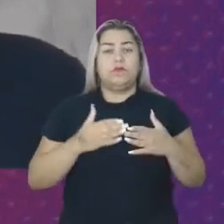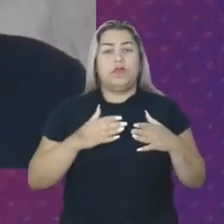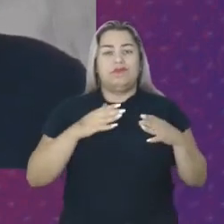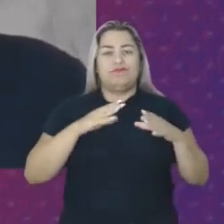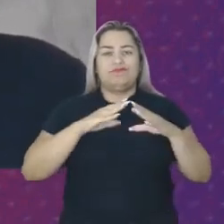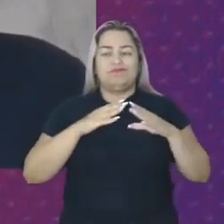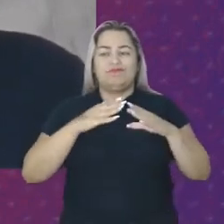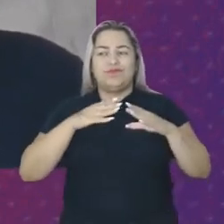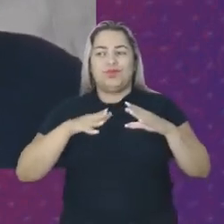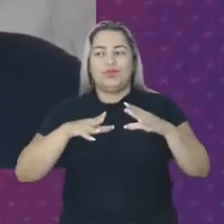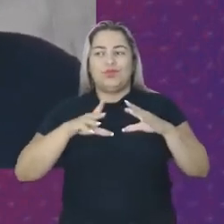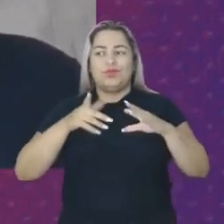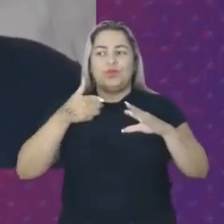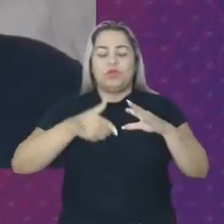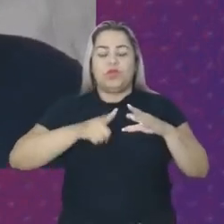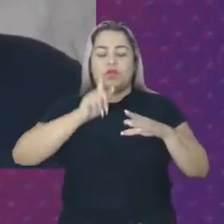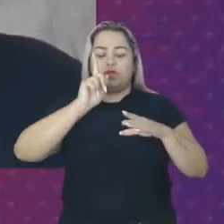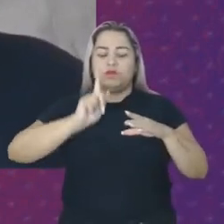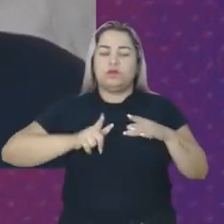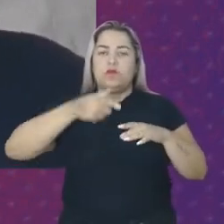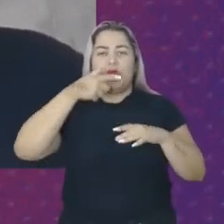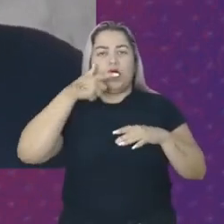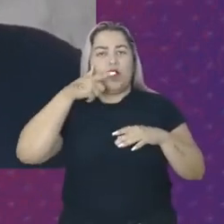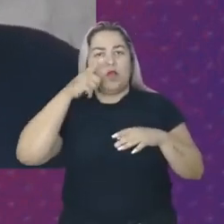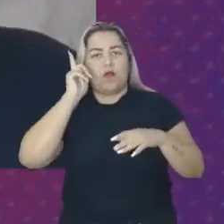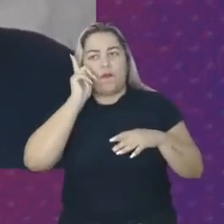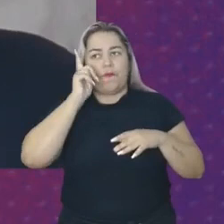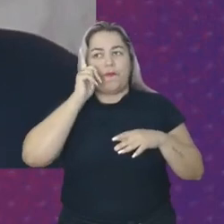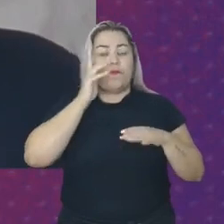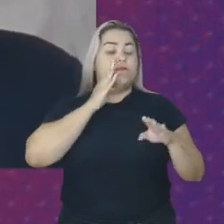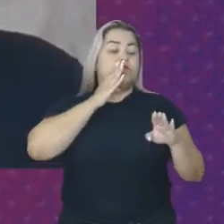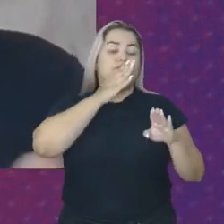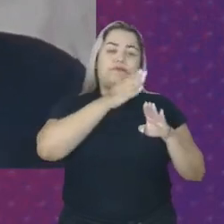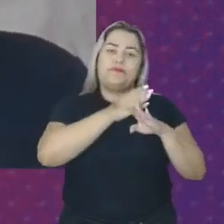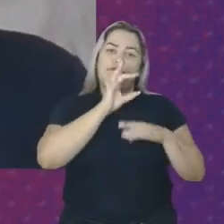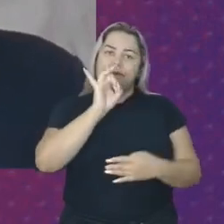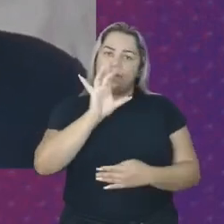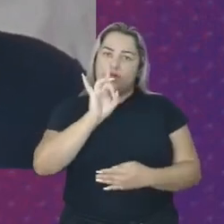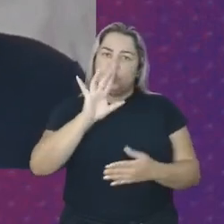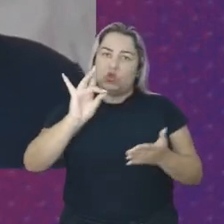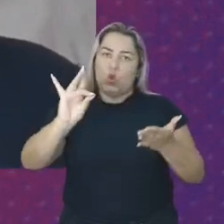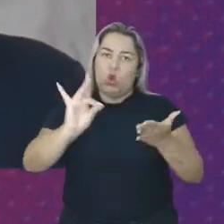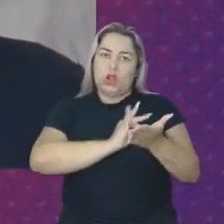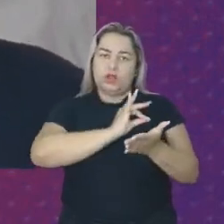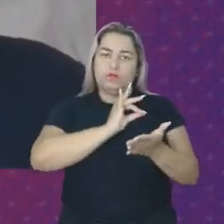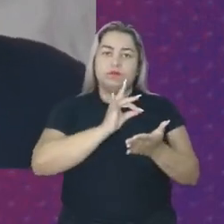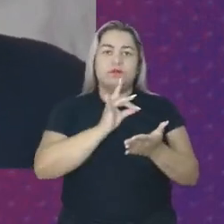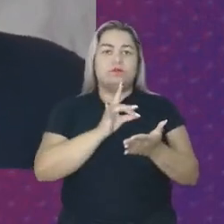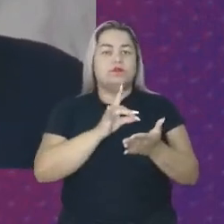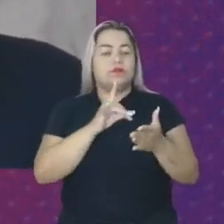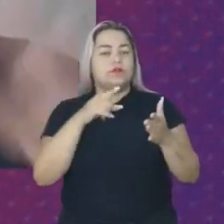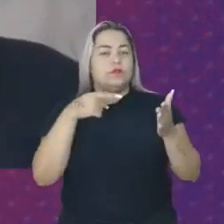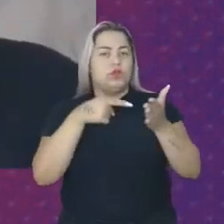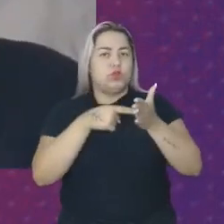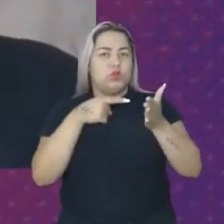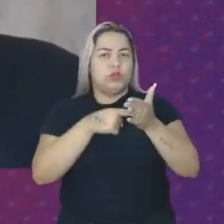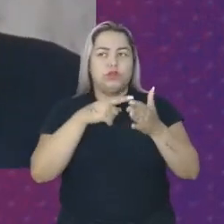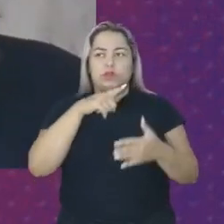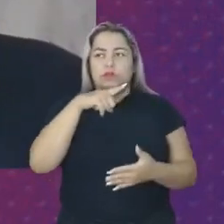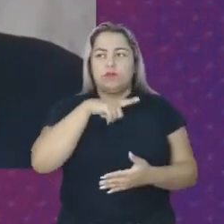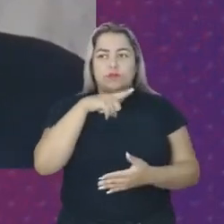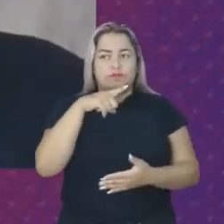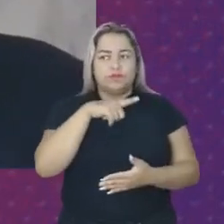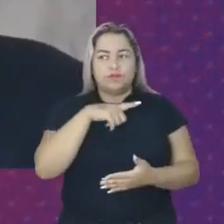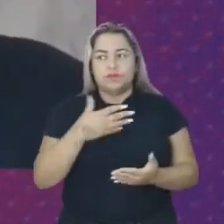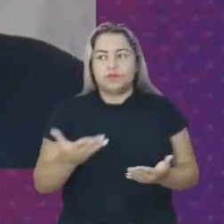gestão anterior, muito focado em só registrar e receber denúncias, queixas